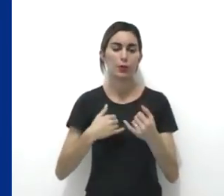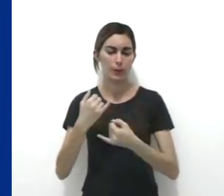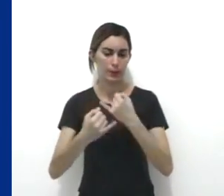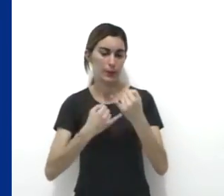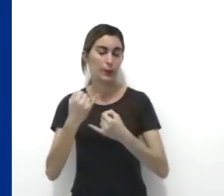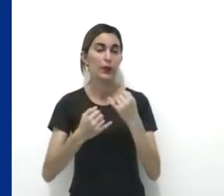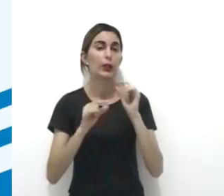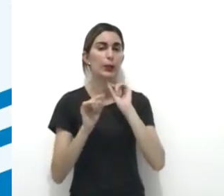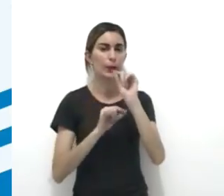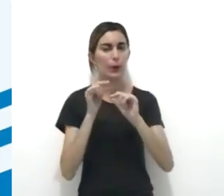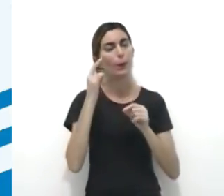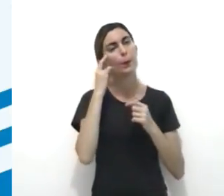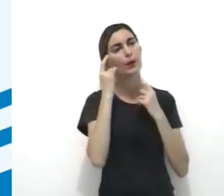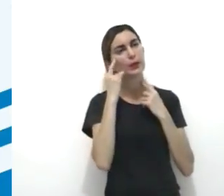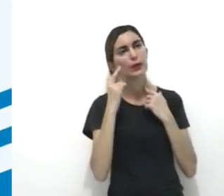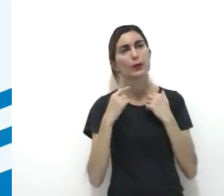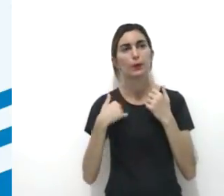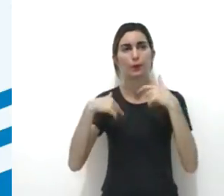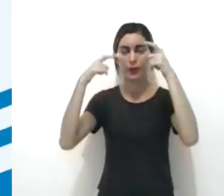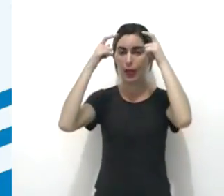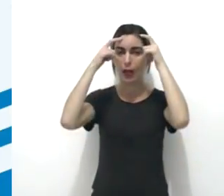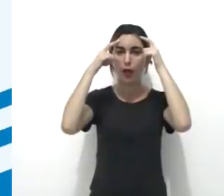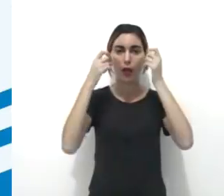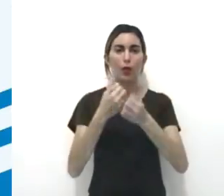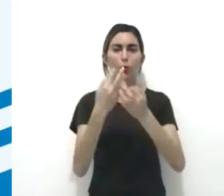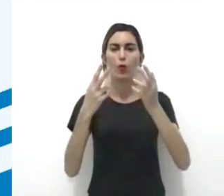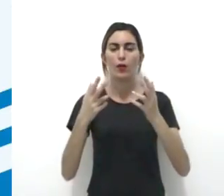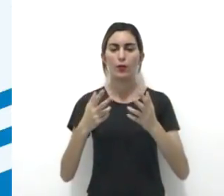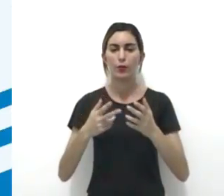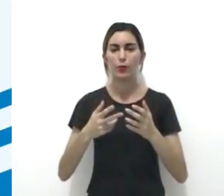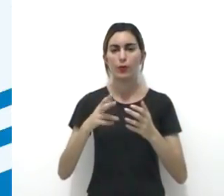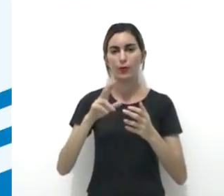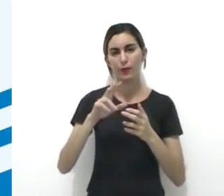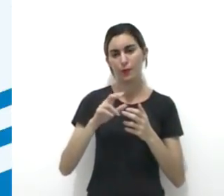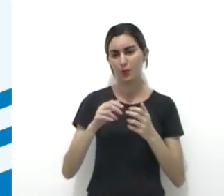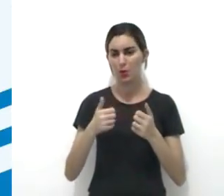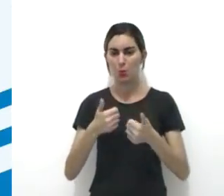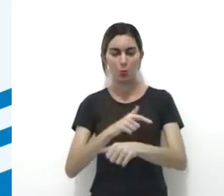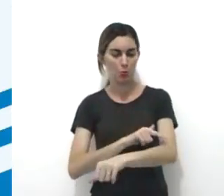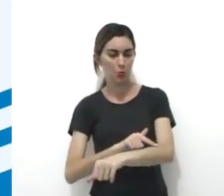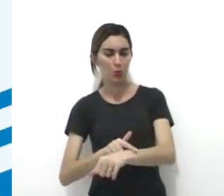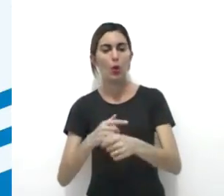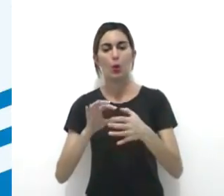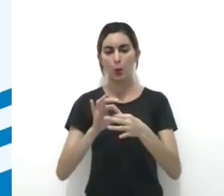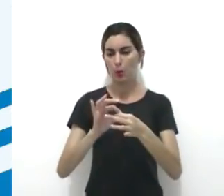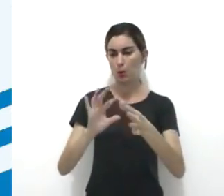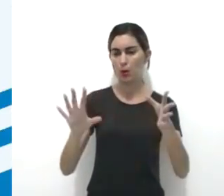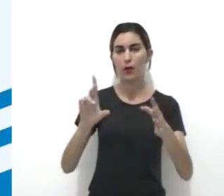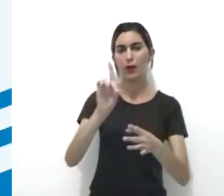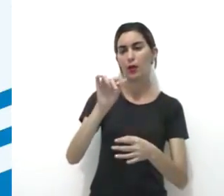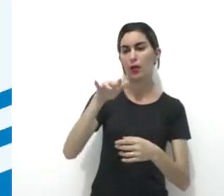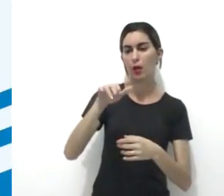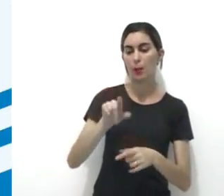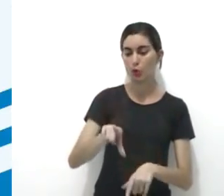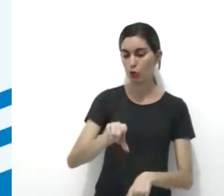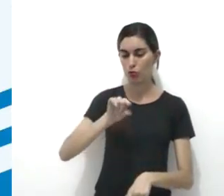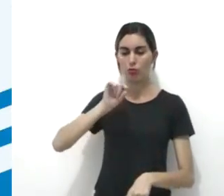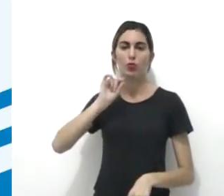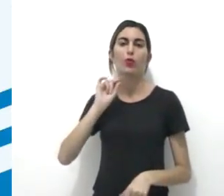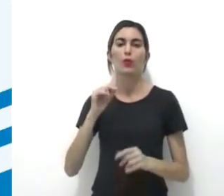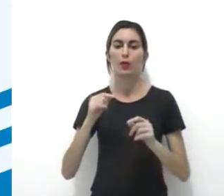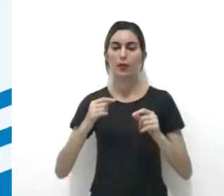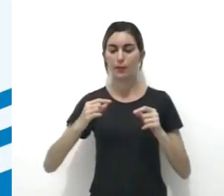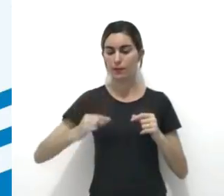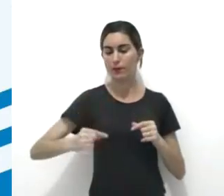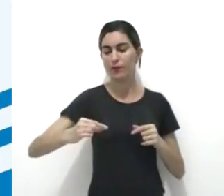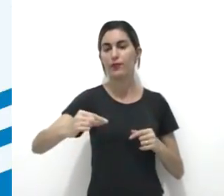costuma brincar o seguinte: pensamos no rei enquanto um cavalheiro. Então ele vai permitir que a dama escolha